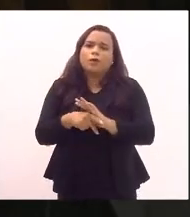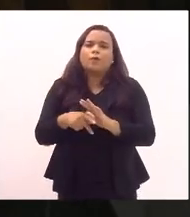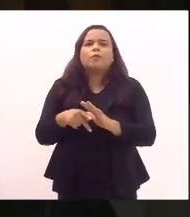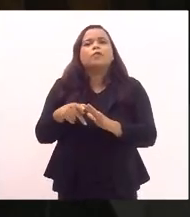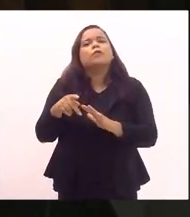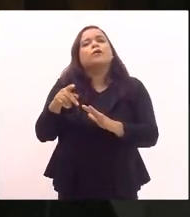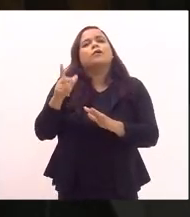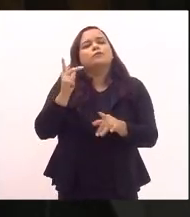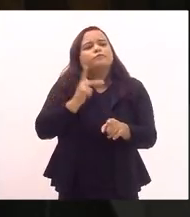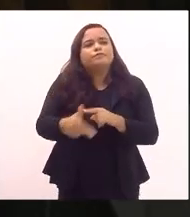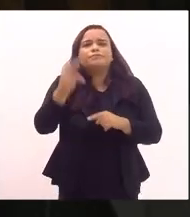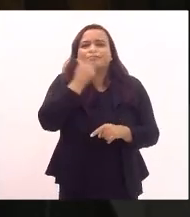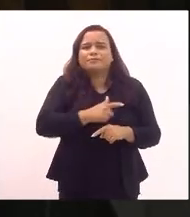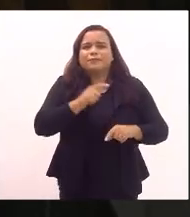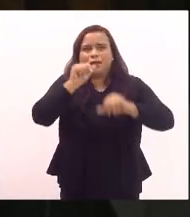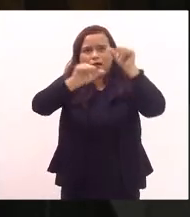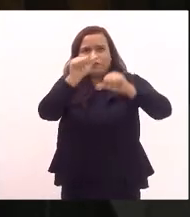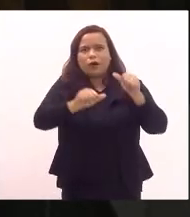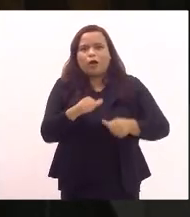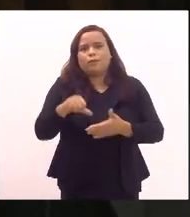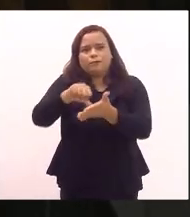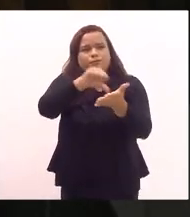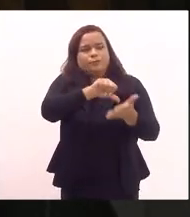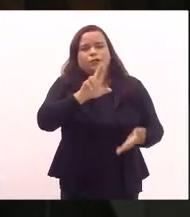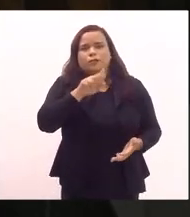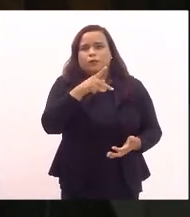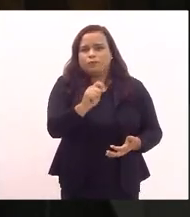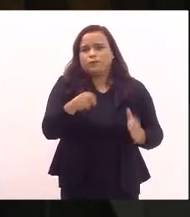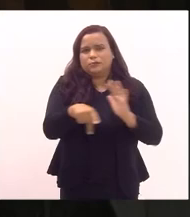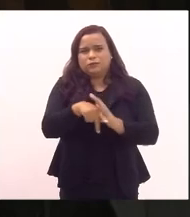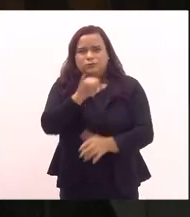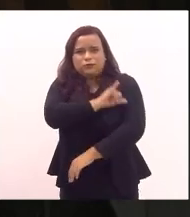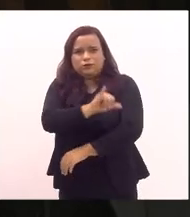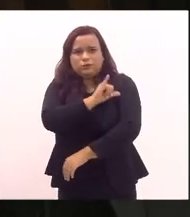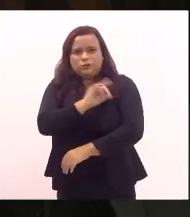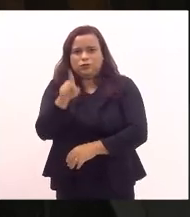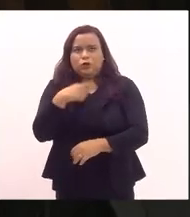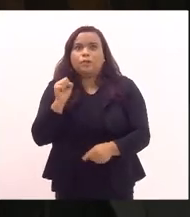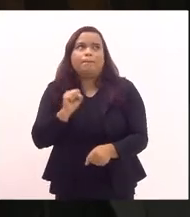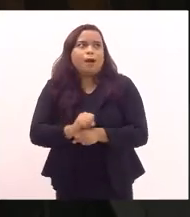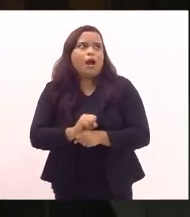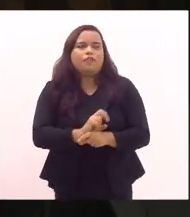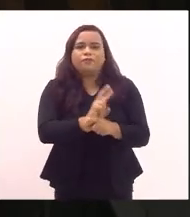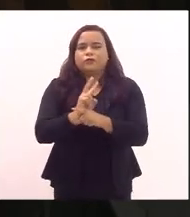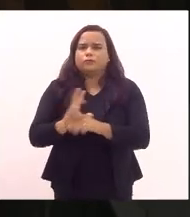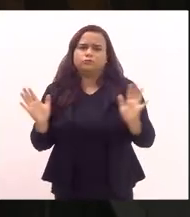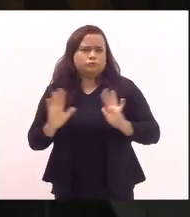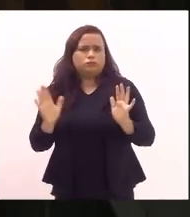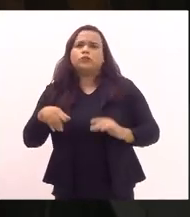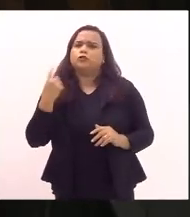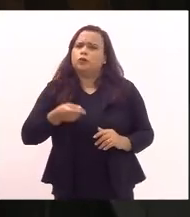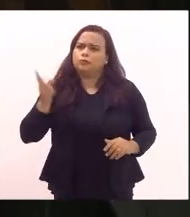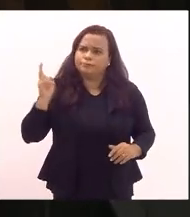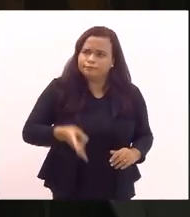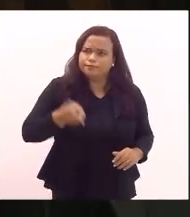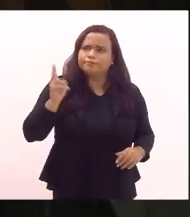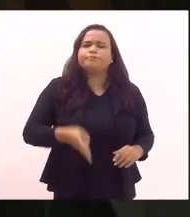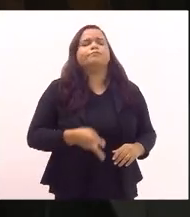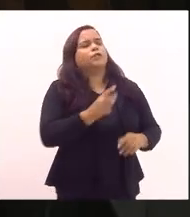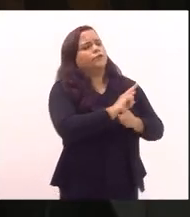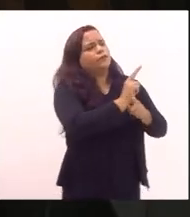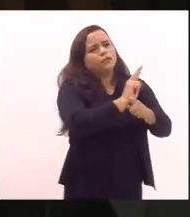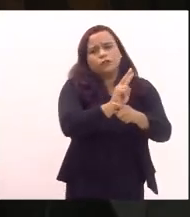reforma das unidades dos Estados do Estado do Rio de Janeiro que nós vamos parar as fiscalizações pelo contrário nós vamos